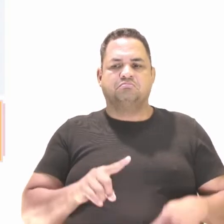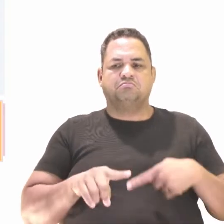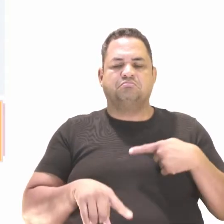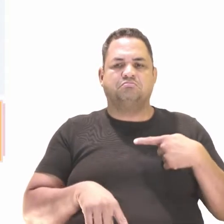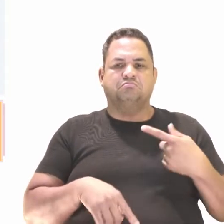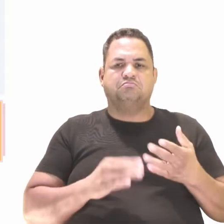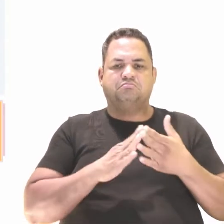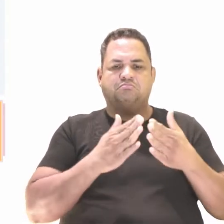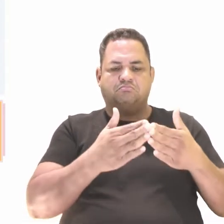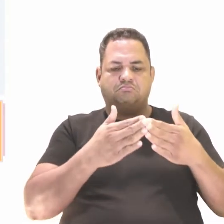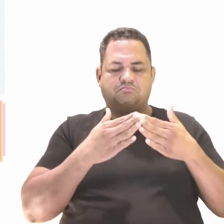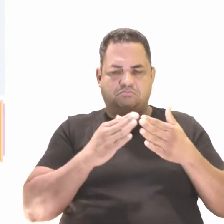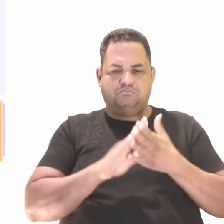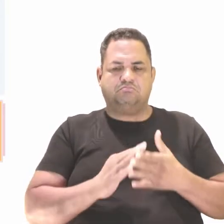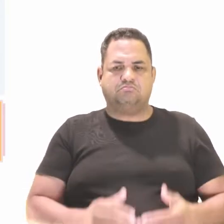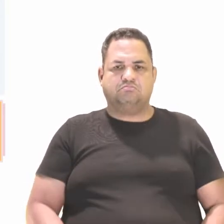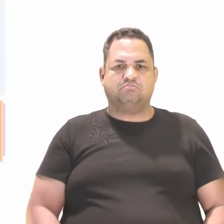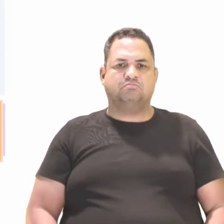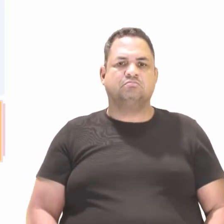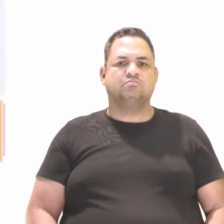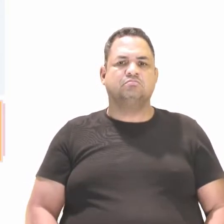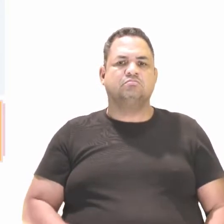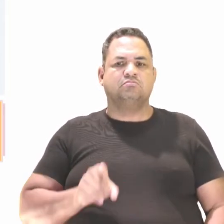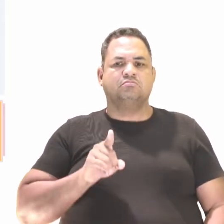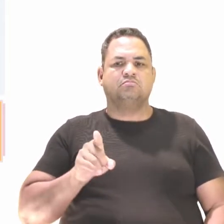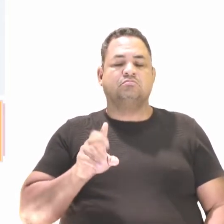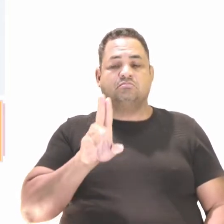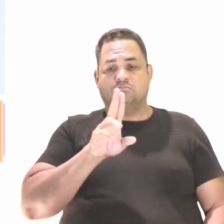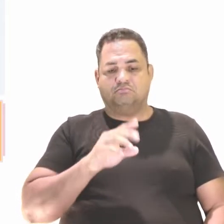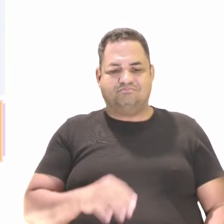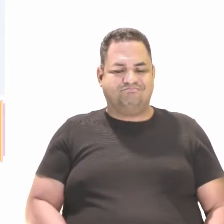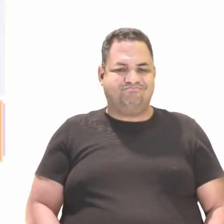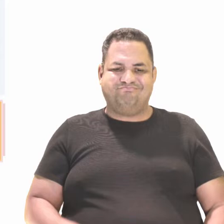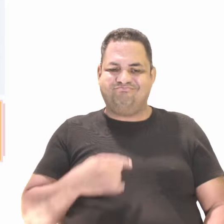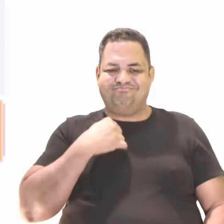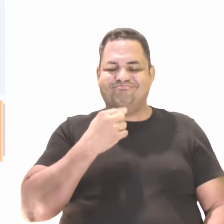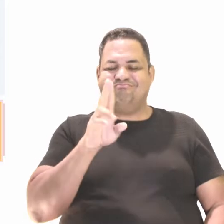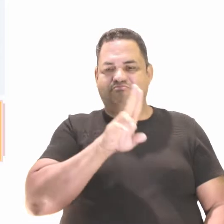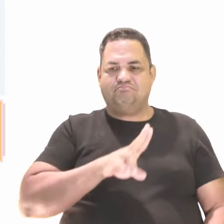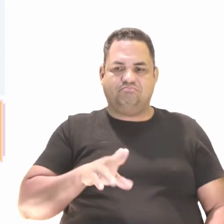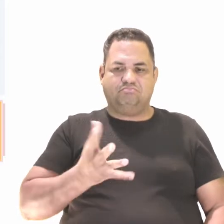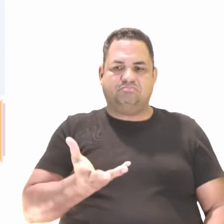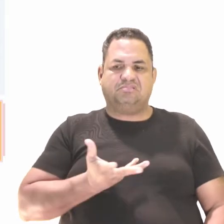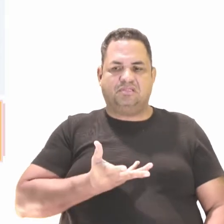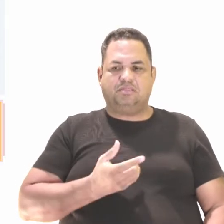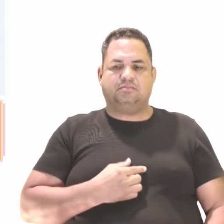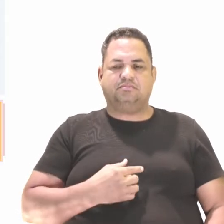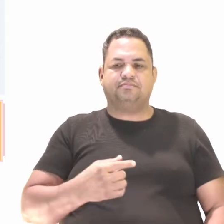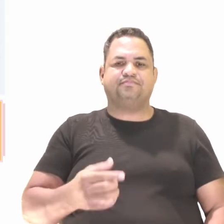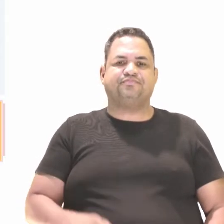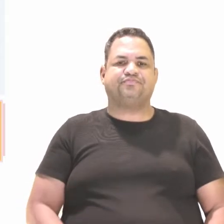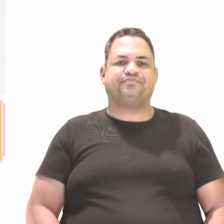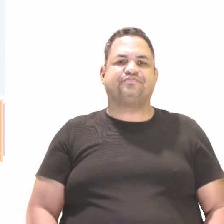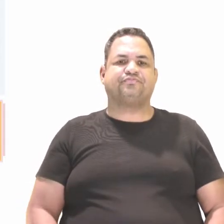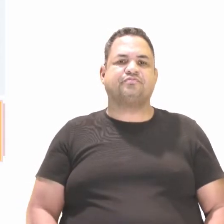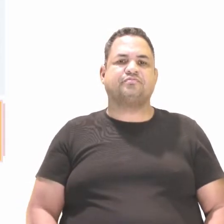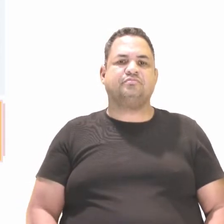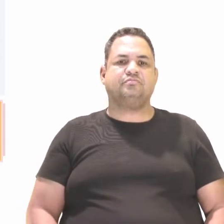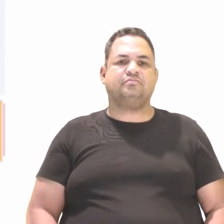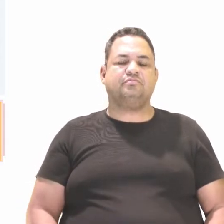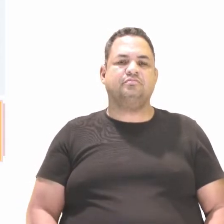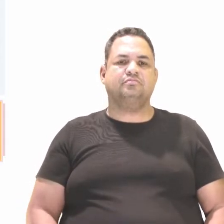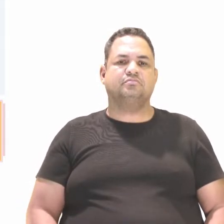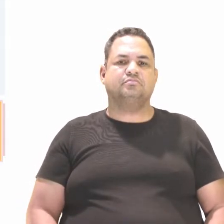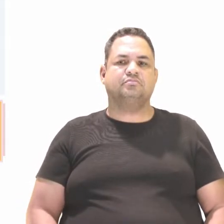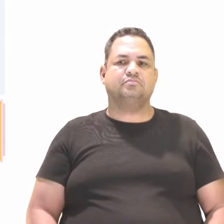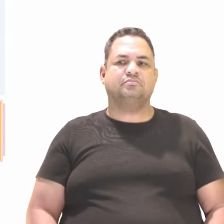um por favor e tá de boa. Só que lá é muito rude usar essa questão do eu quero. Então, eles usam muito também o would